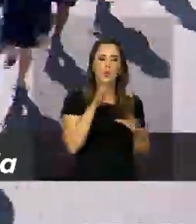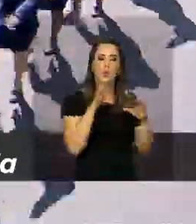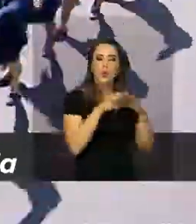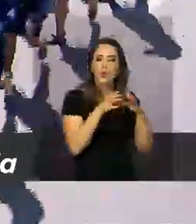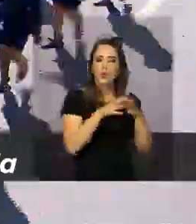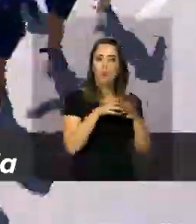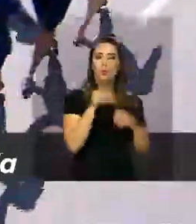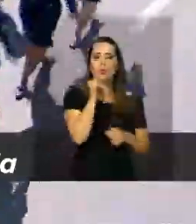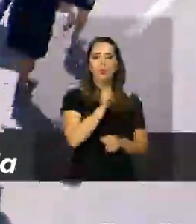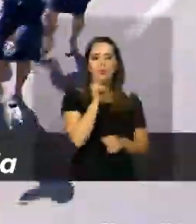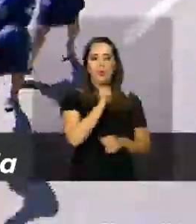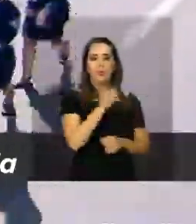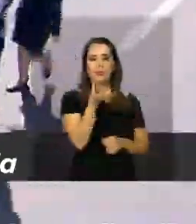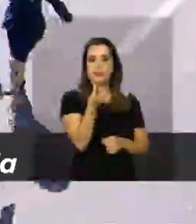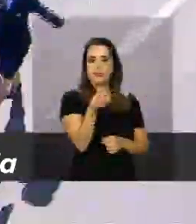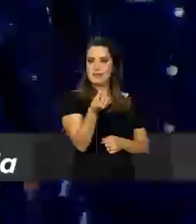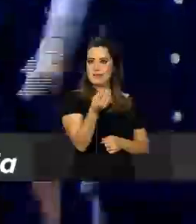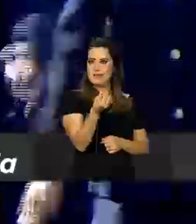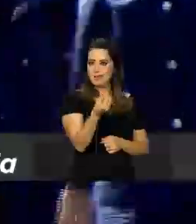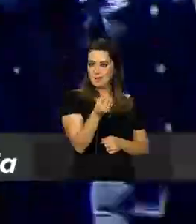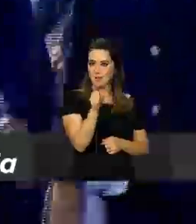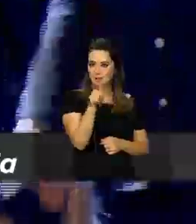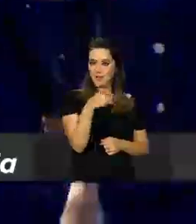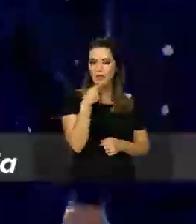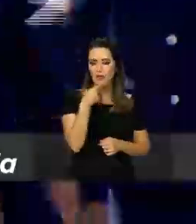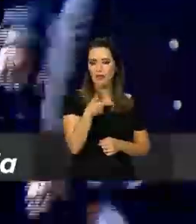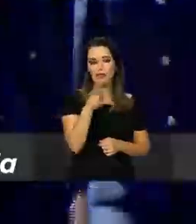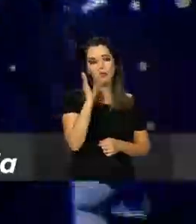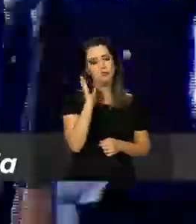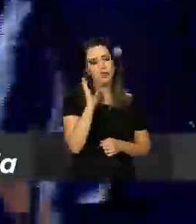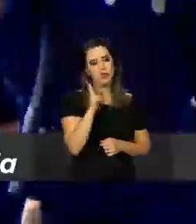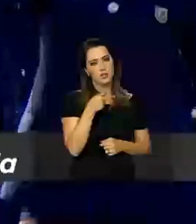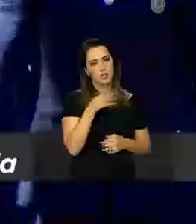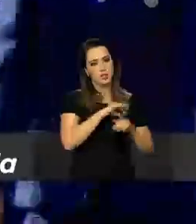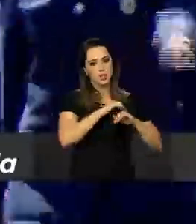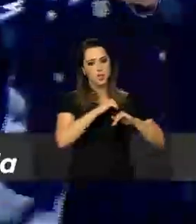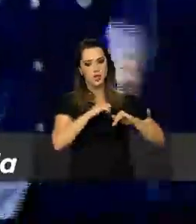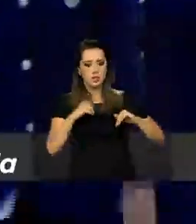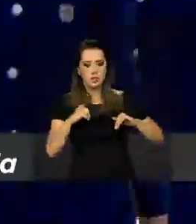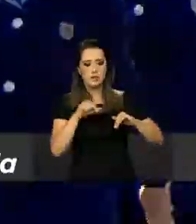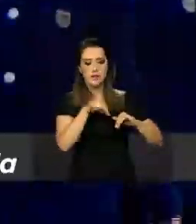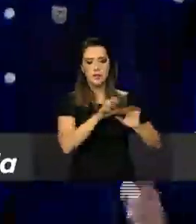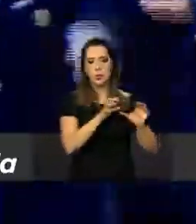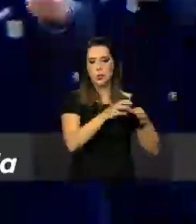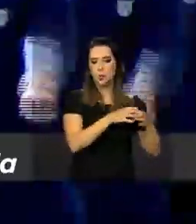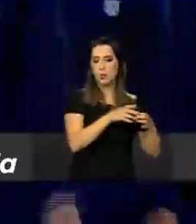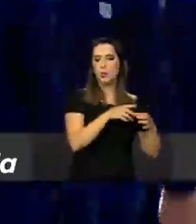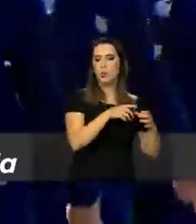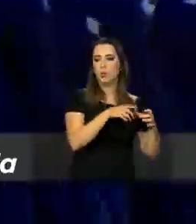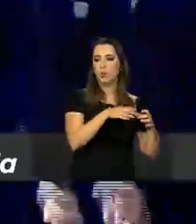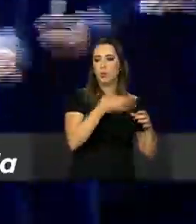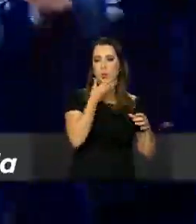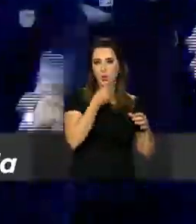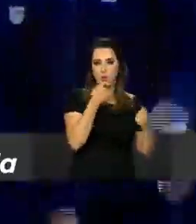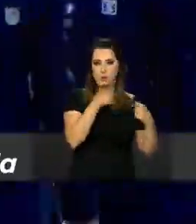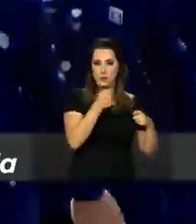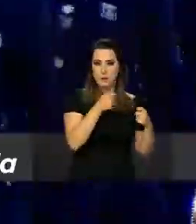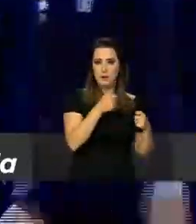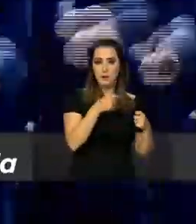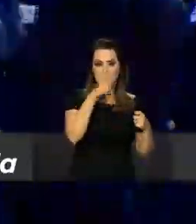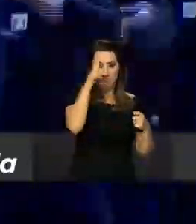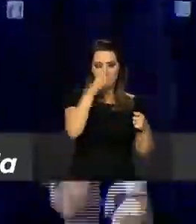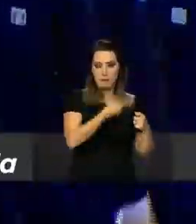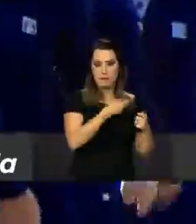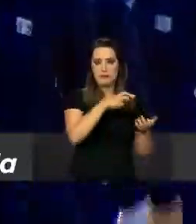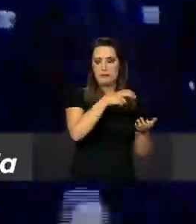60 mulheres, como eu disse, né, se a gente retirar o serviço militar obrigatório, as mulheres